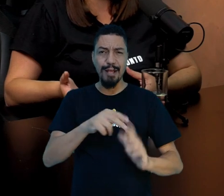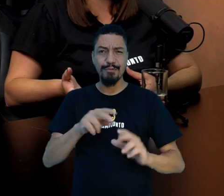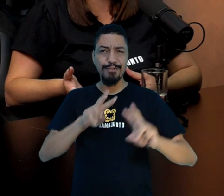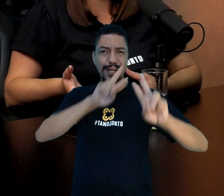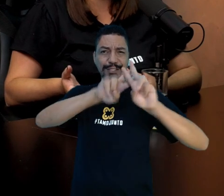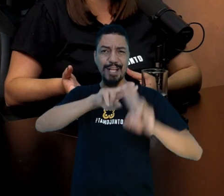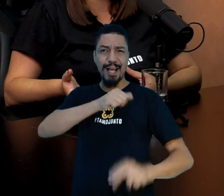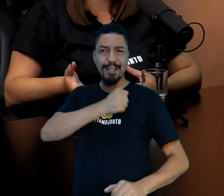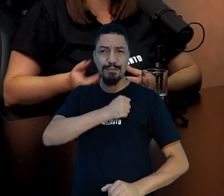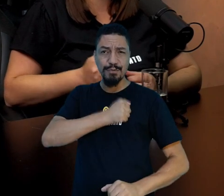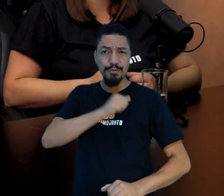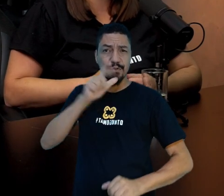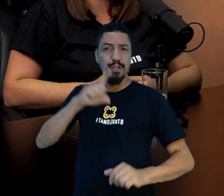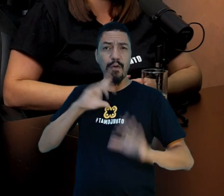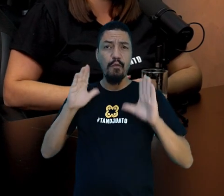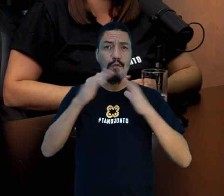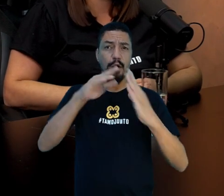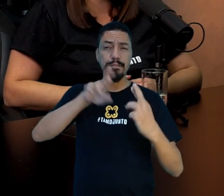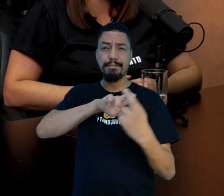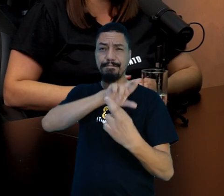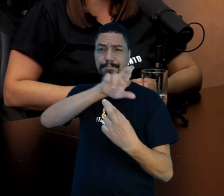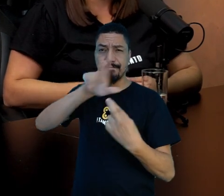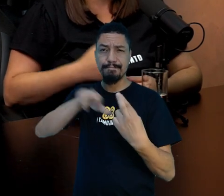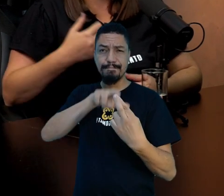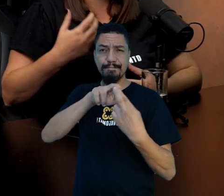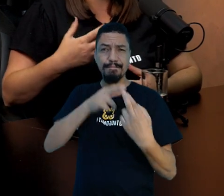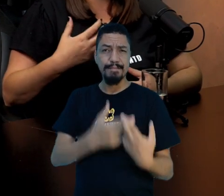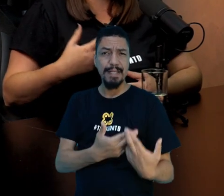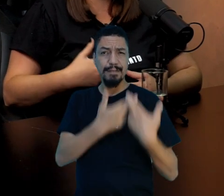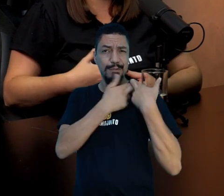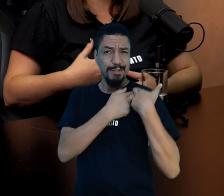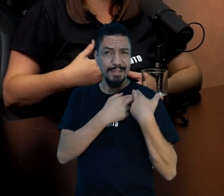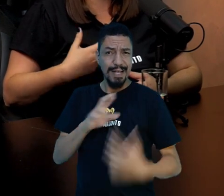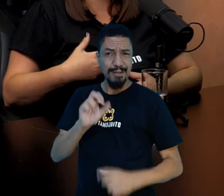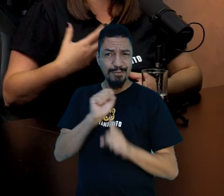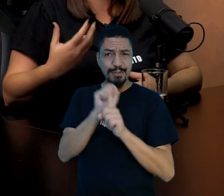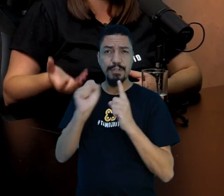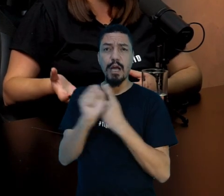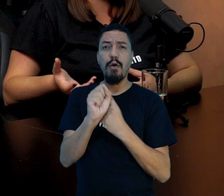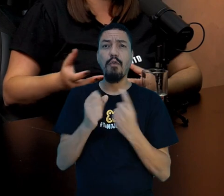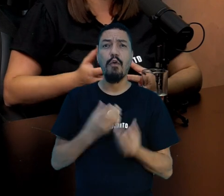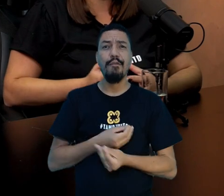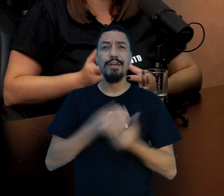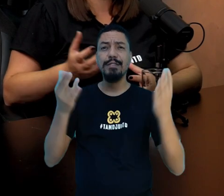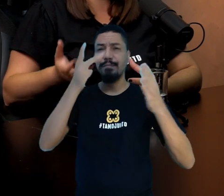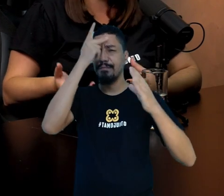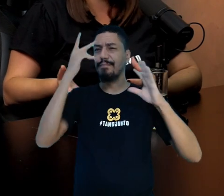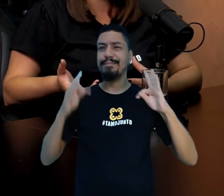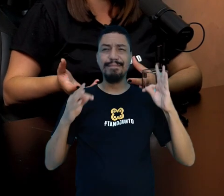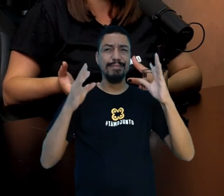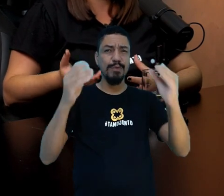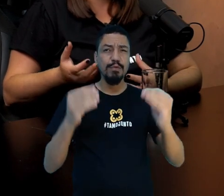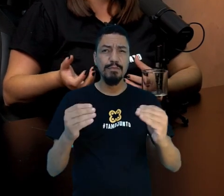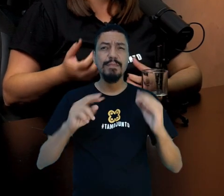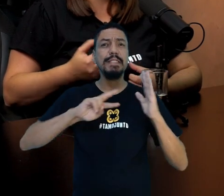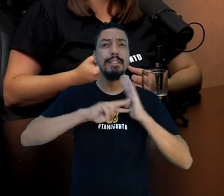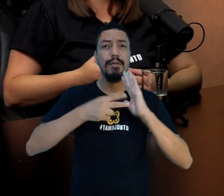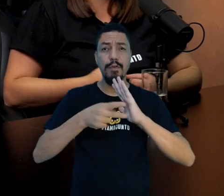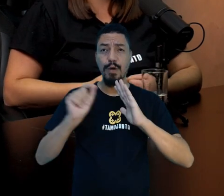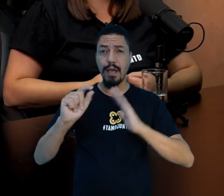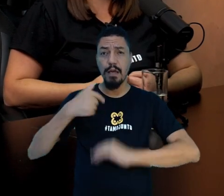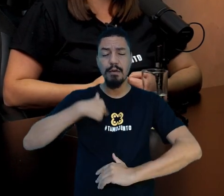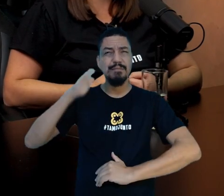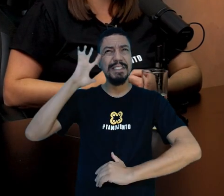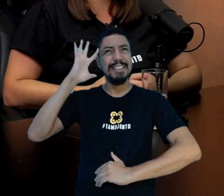Tamo Junto é um projeto de responsabilidade social, onde eu concebi para todas as pessoas. O que que eu quero dizer com isso?